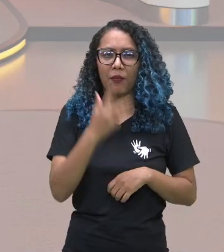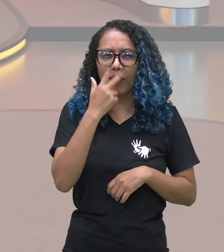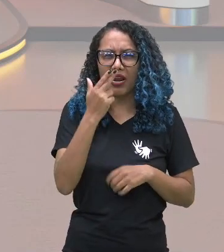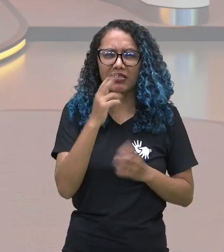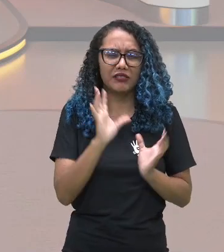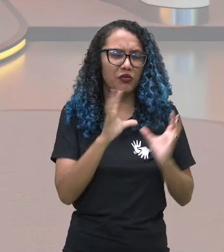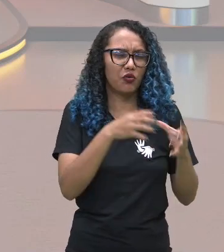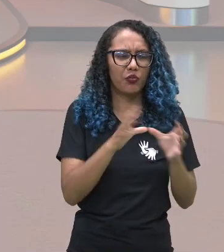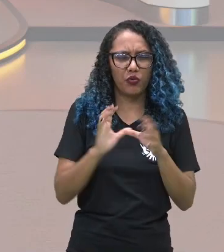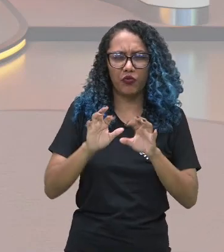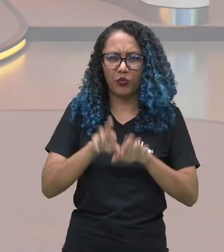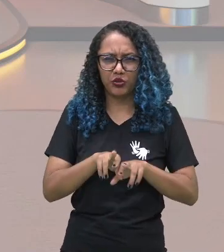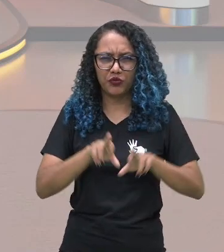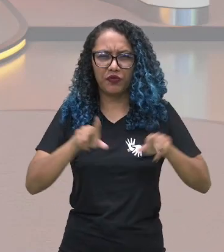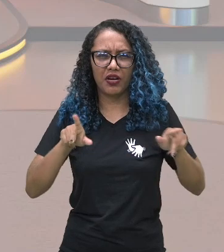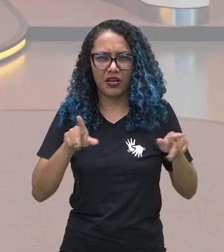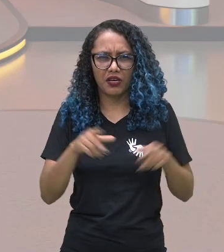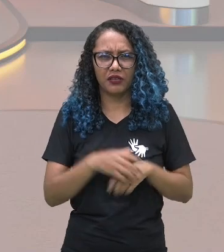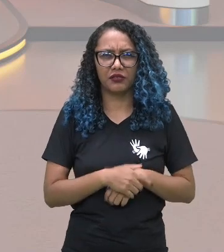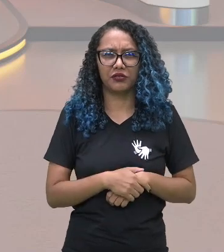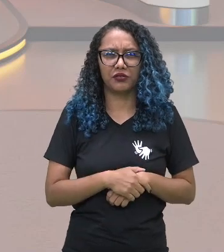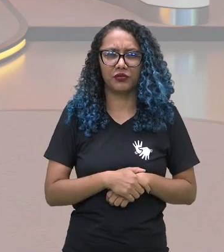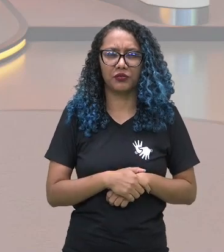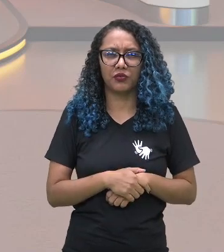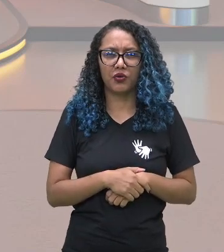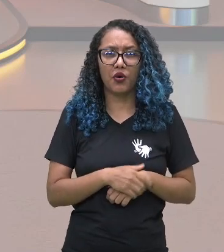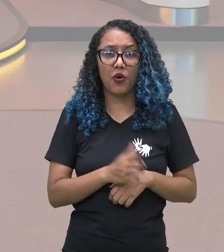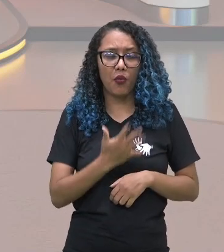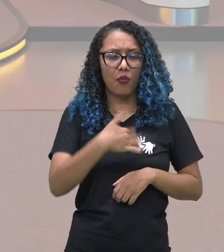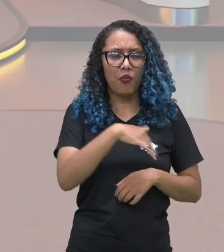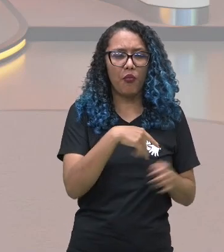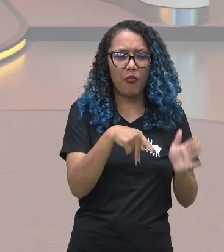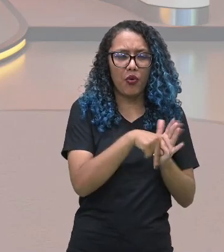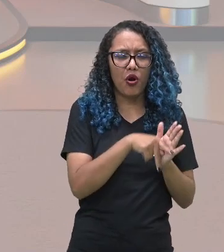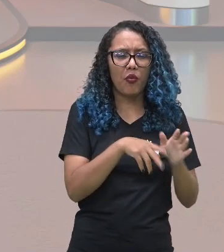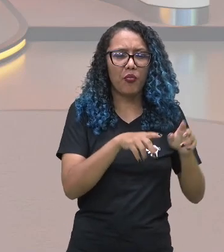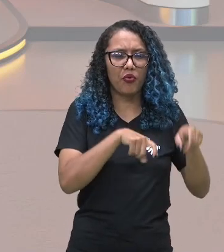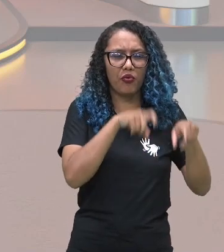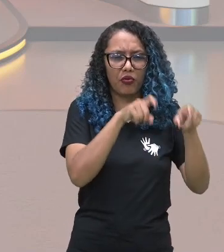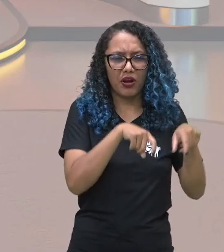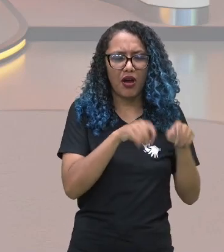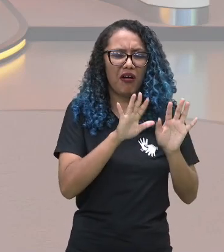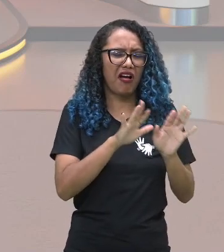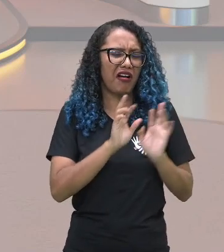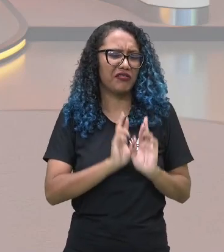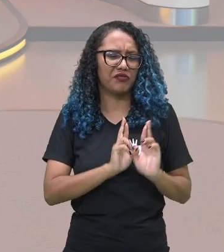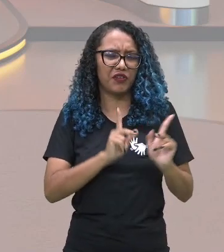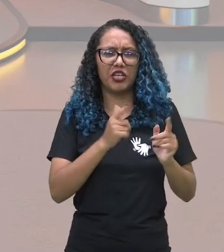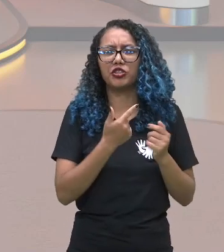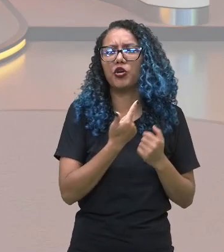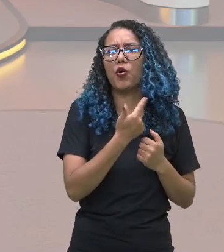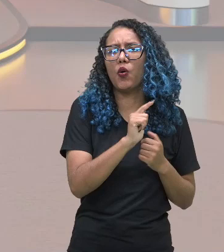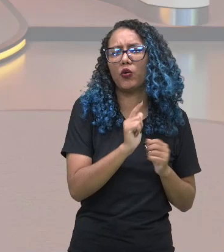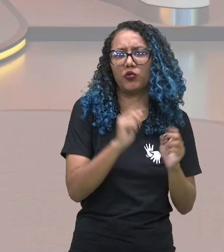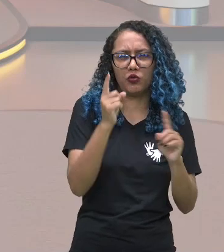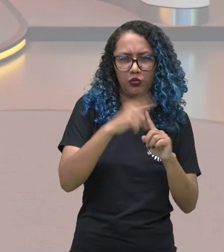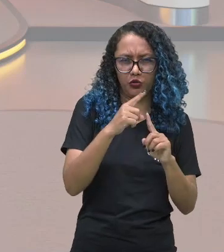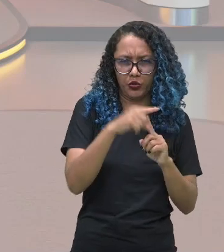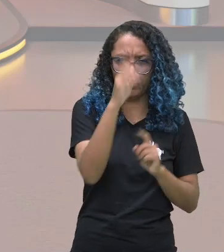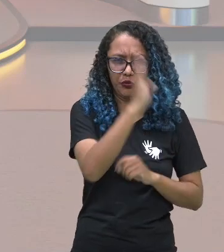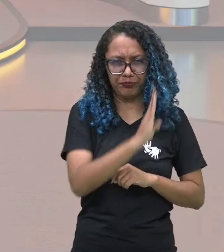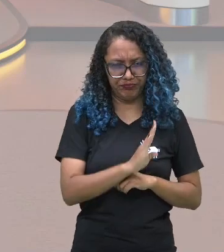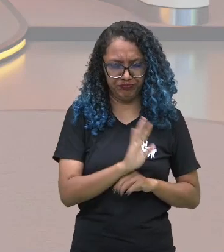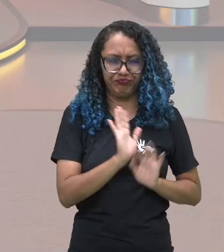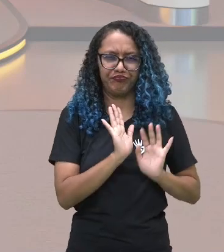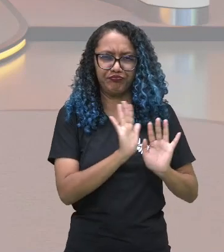O povo do campo, o povo do meio rural, eles são diferentes, eles são outro Brasil. Aí